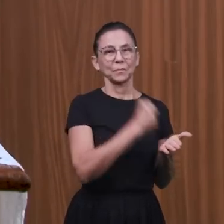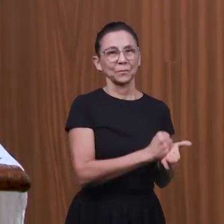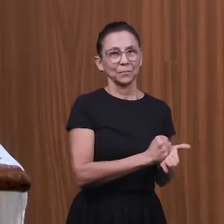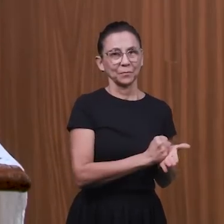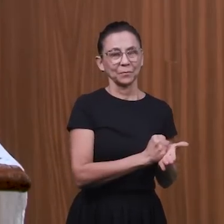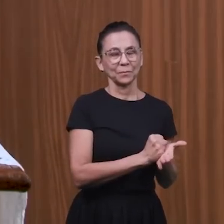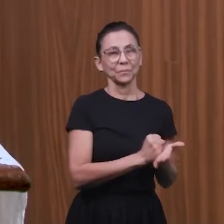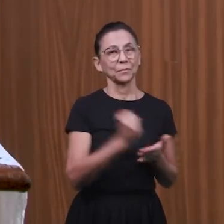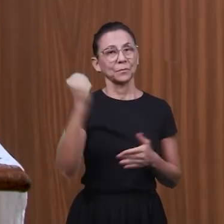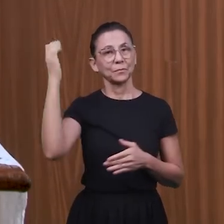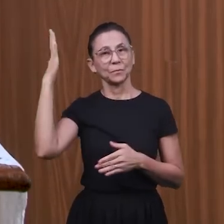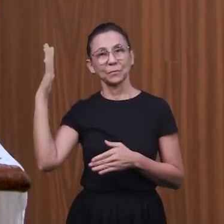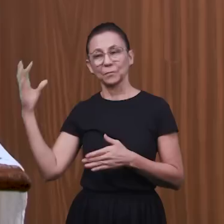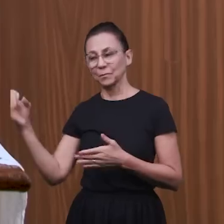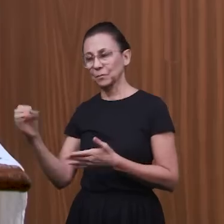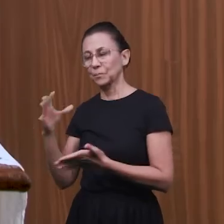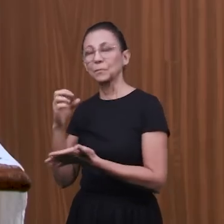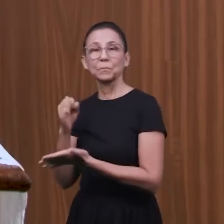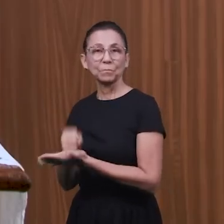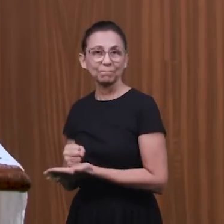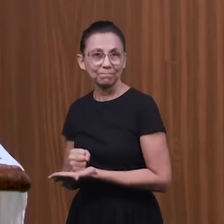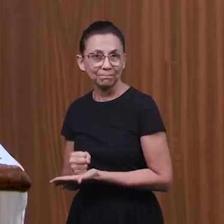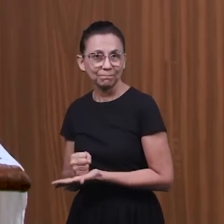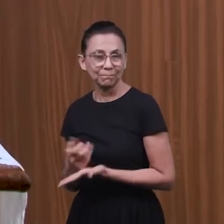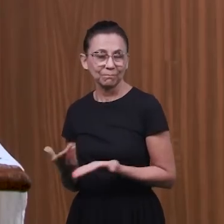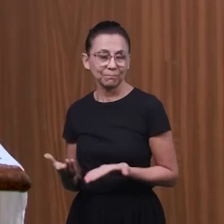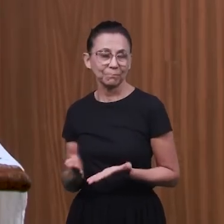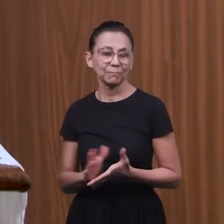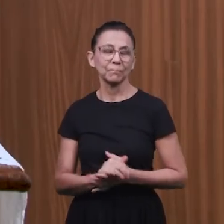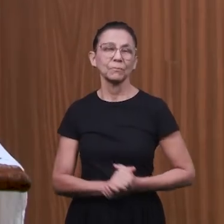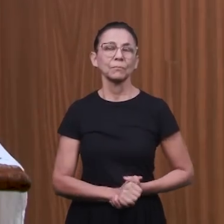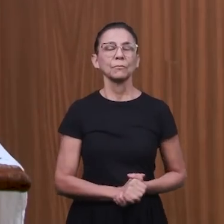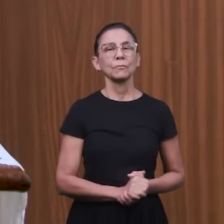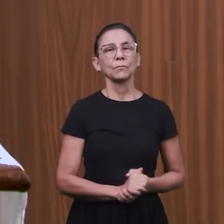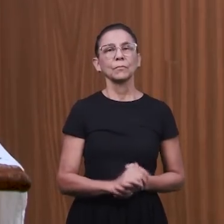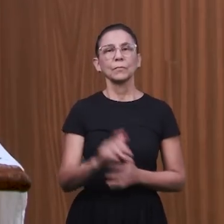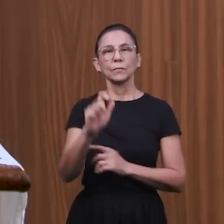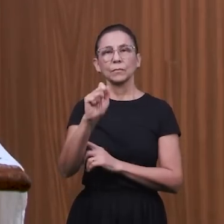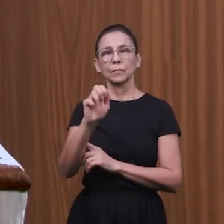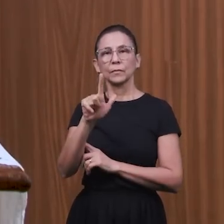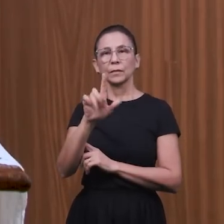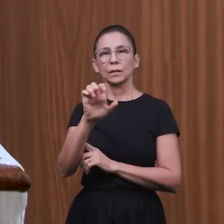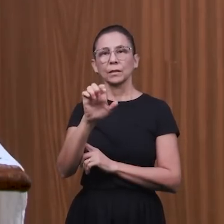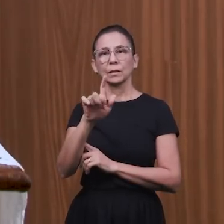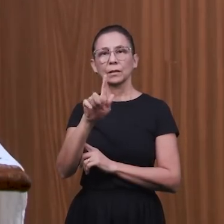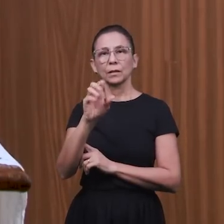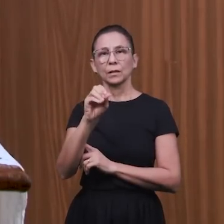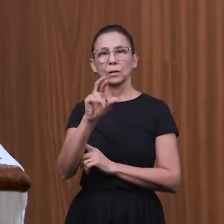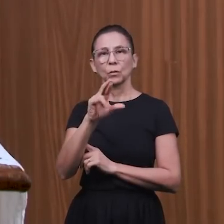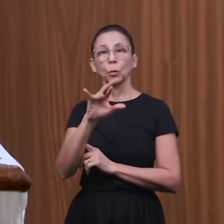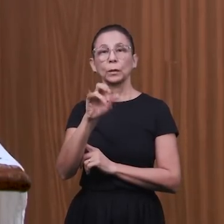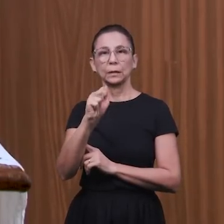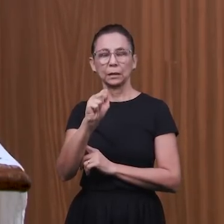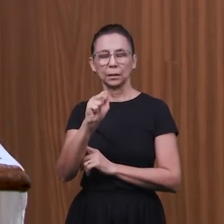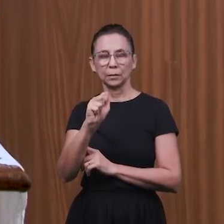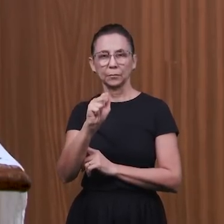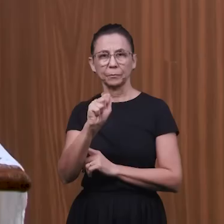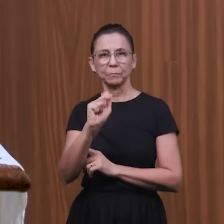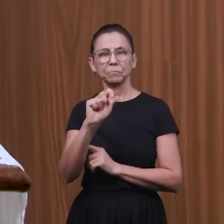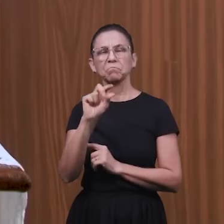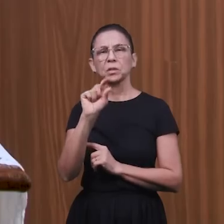revelado no Novo Testamento. Quando nós falamos de alegoria, você pega a figura de Moisés, por